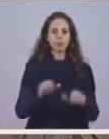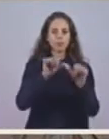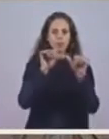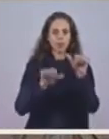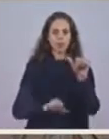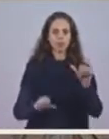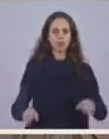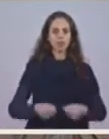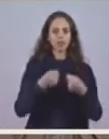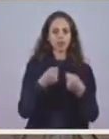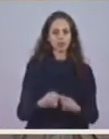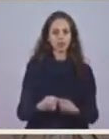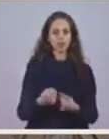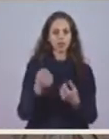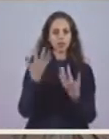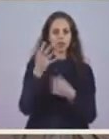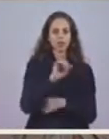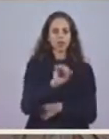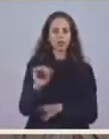Palavra da Salvação.